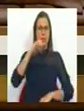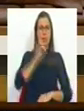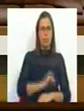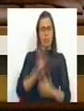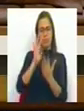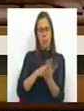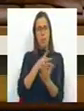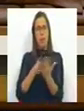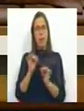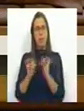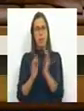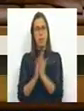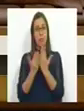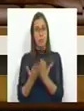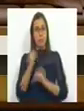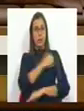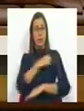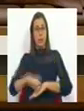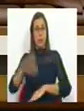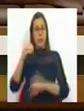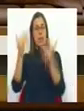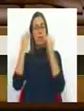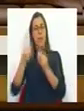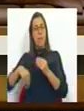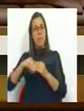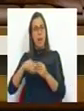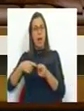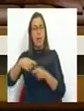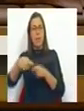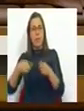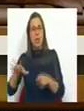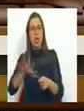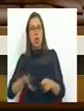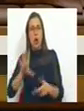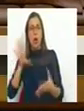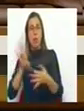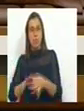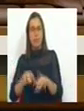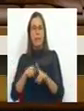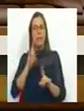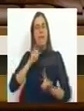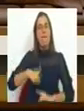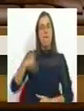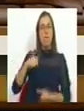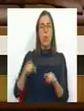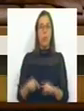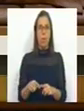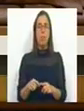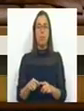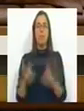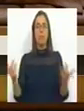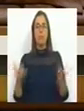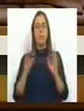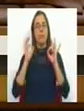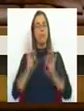a matriz predial e lhe acrescente informação geométrica, constitui uma ferramenta fundamental para